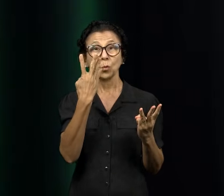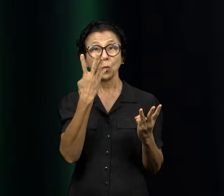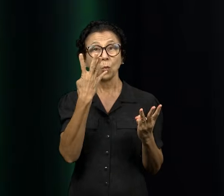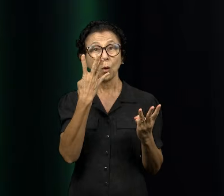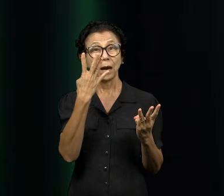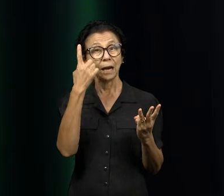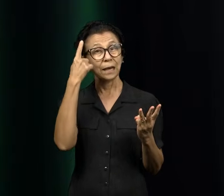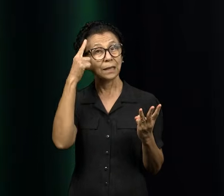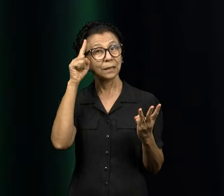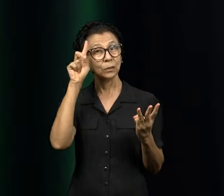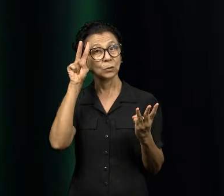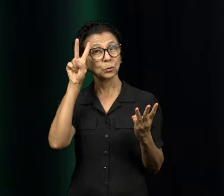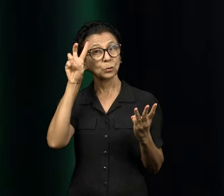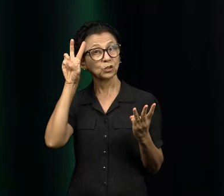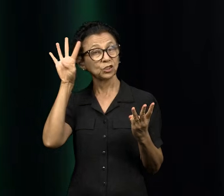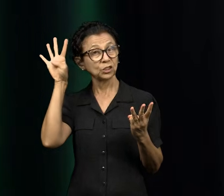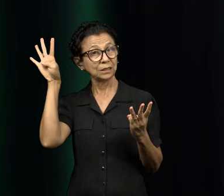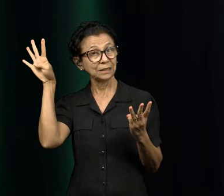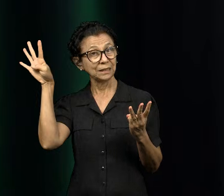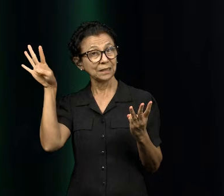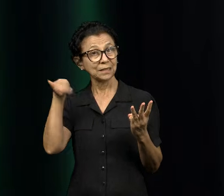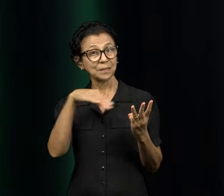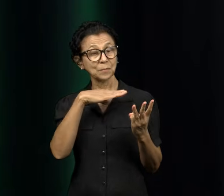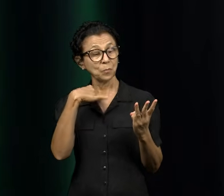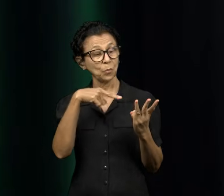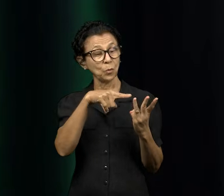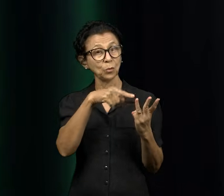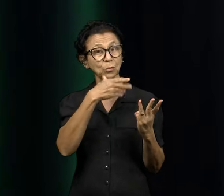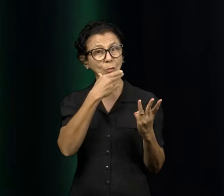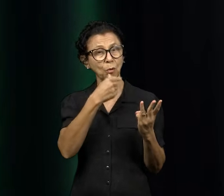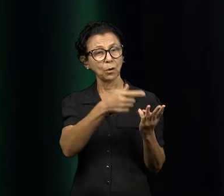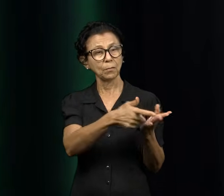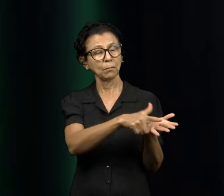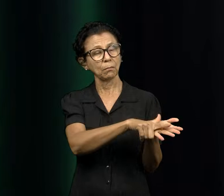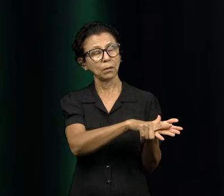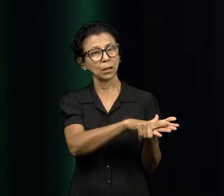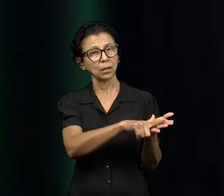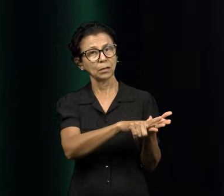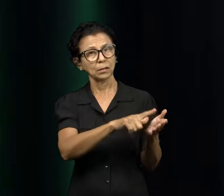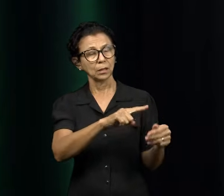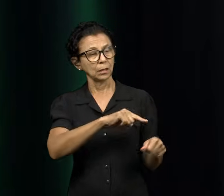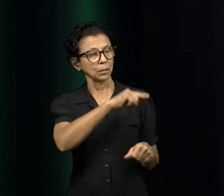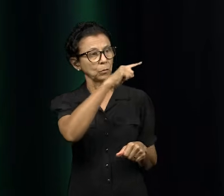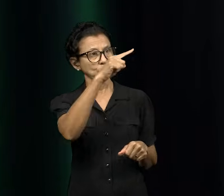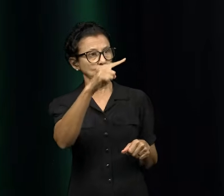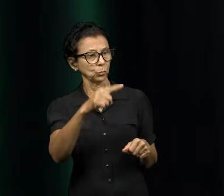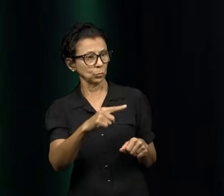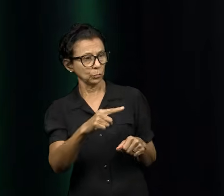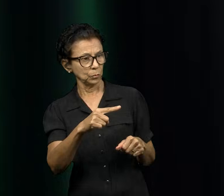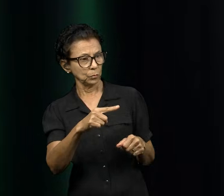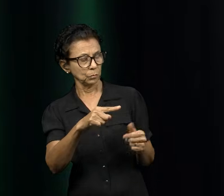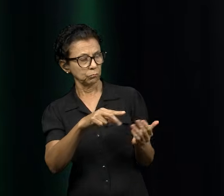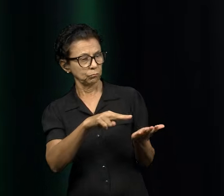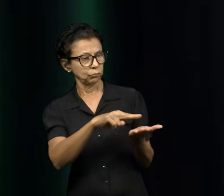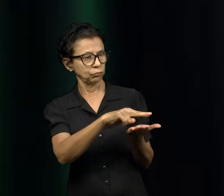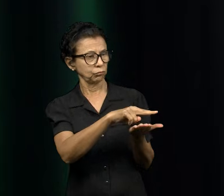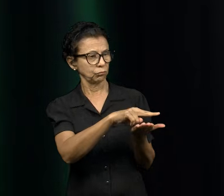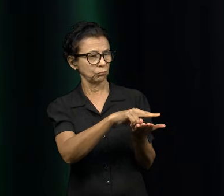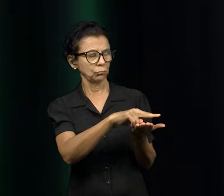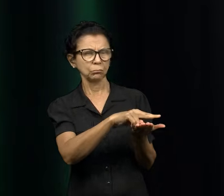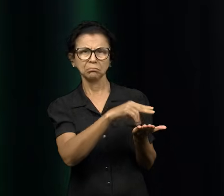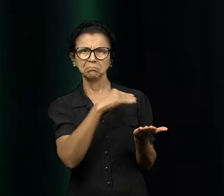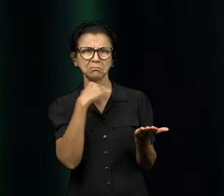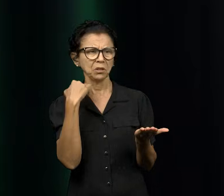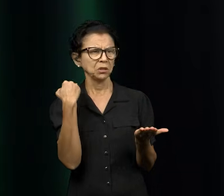quando Jesus o chama, né? Ele estava lá no túmulo. Né? A Bíblia diz que